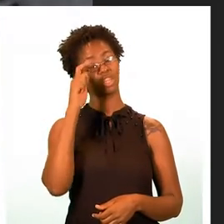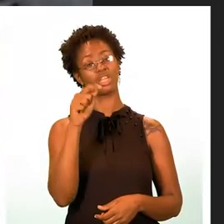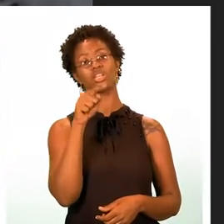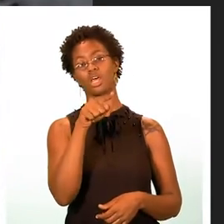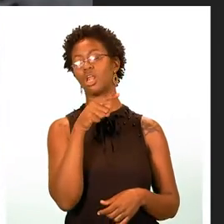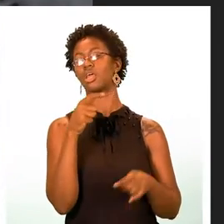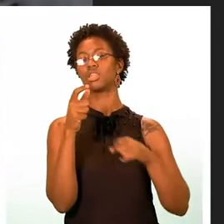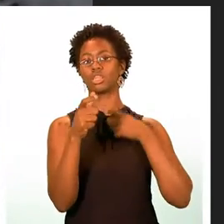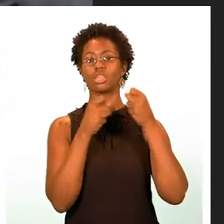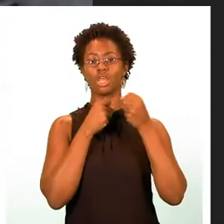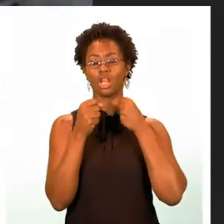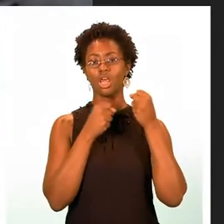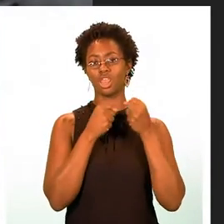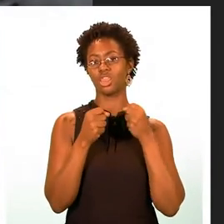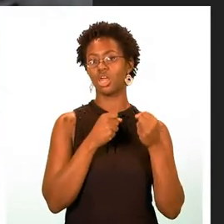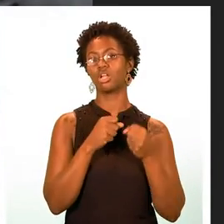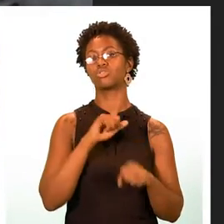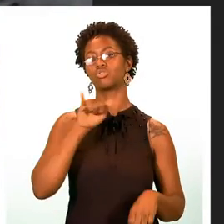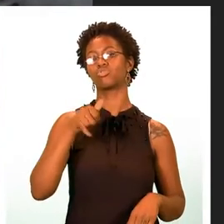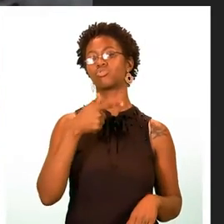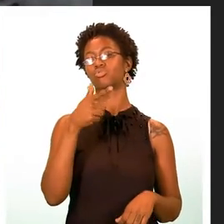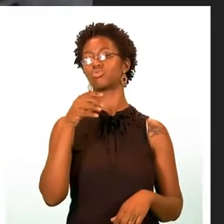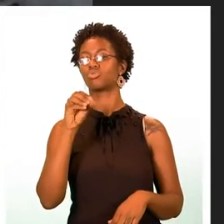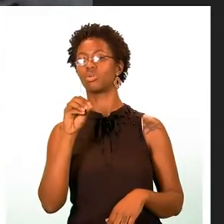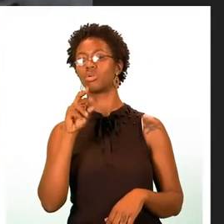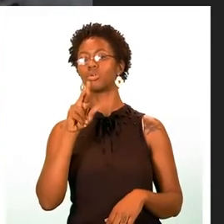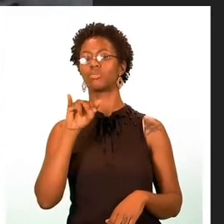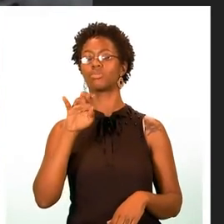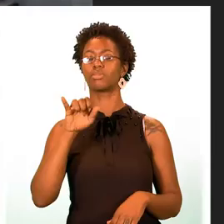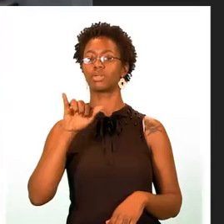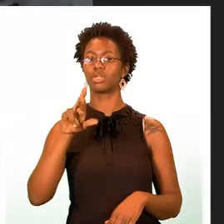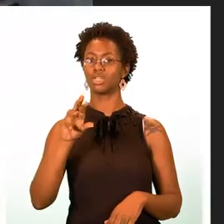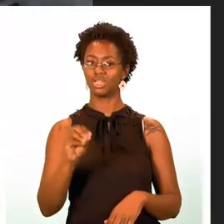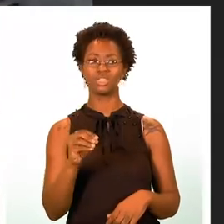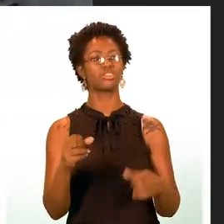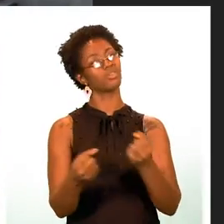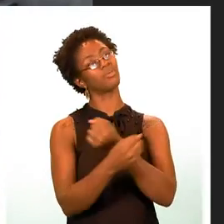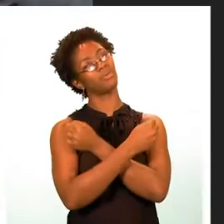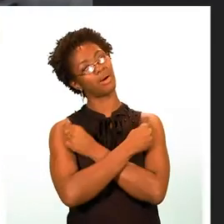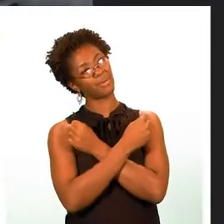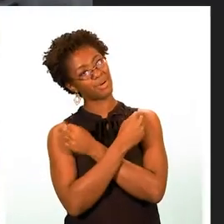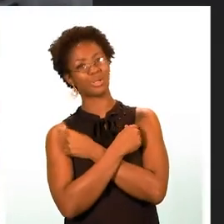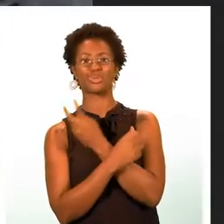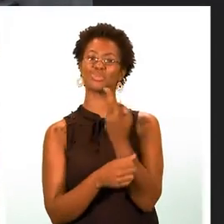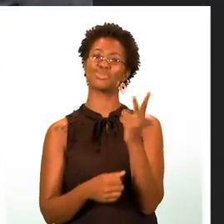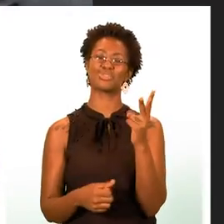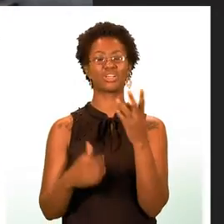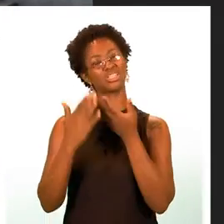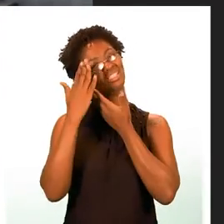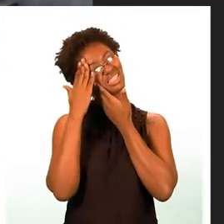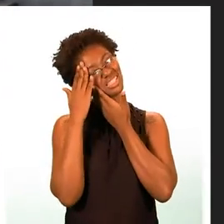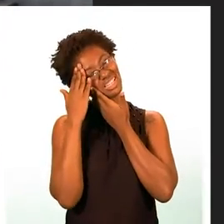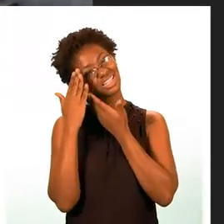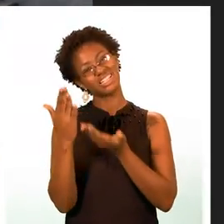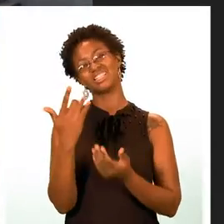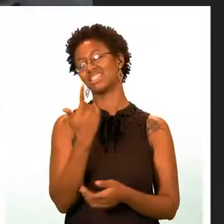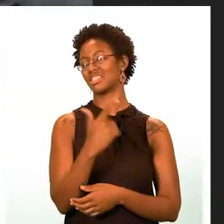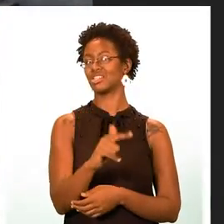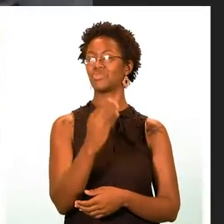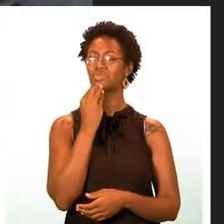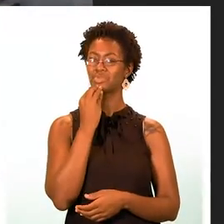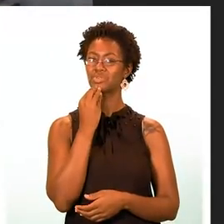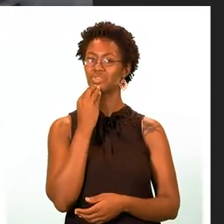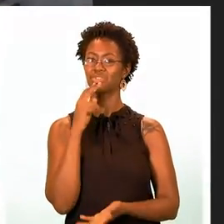foi muito interessante, ela deu uma entrevista para a jornalista Jô Ribeiro, então eu queria mandar um abraço para Jô Ribeiro, para a Fá Morena, e